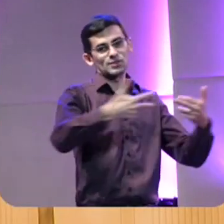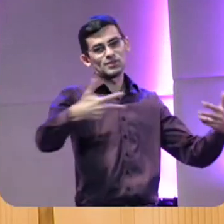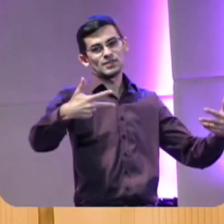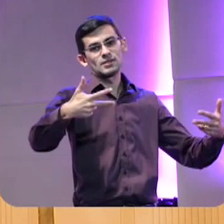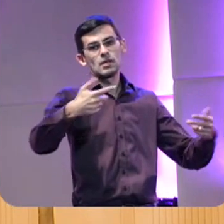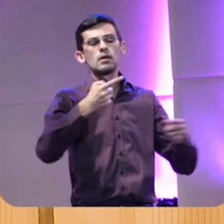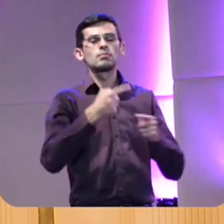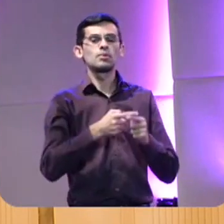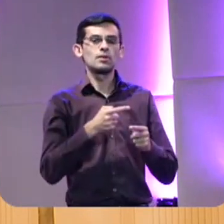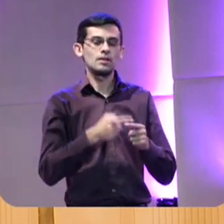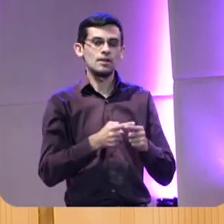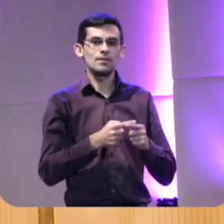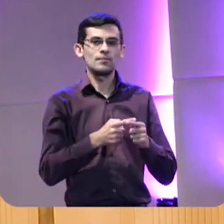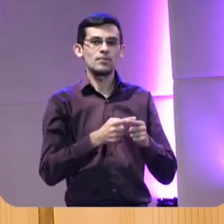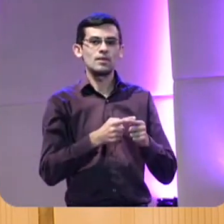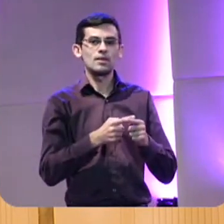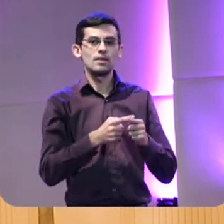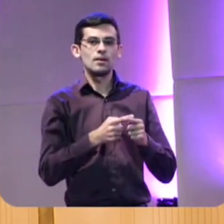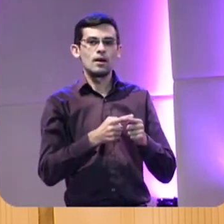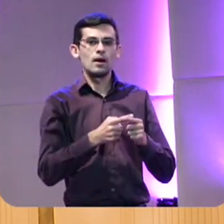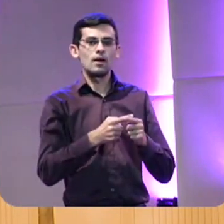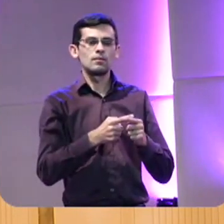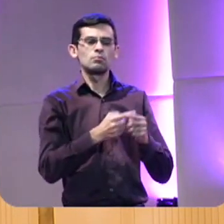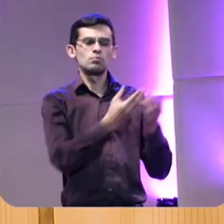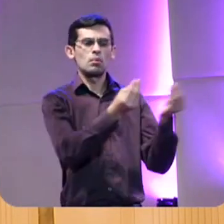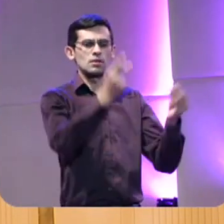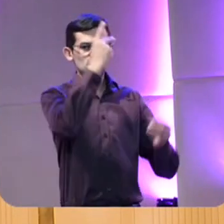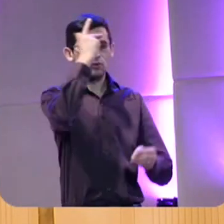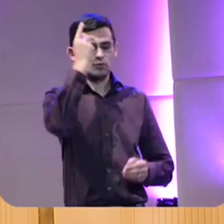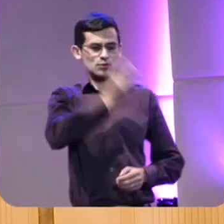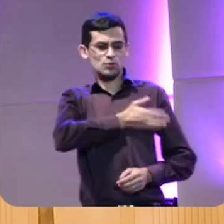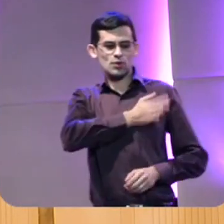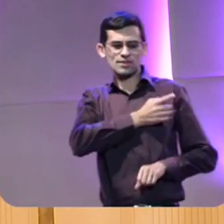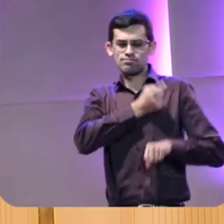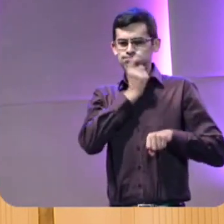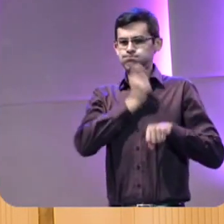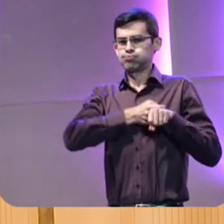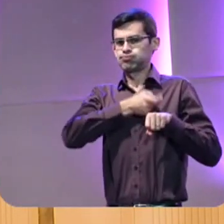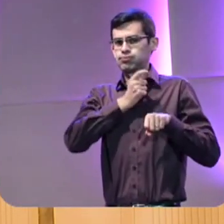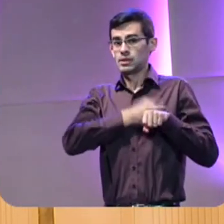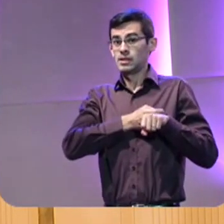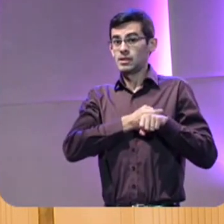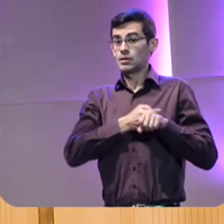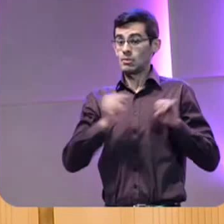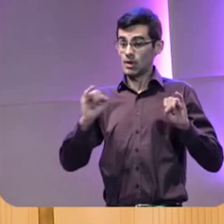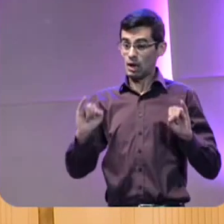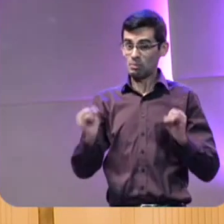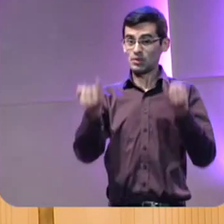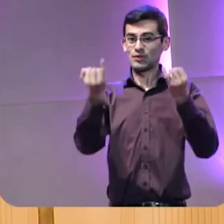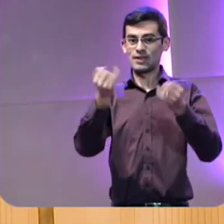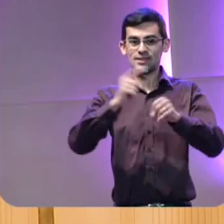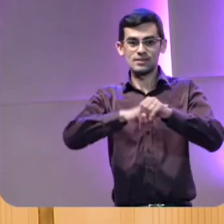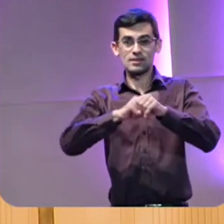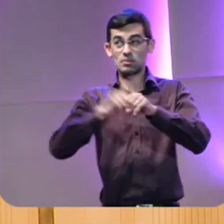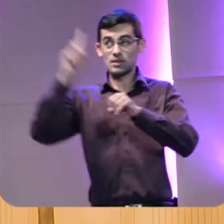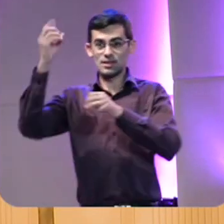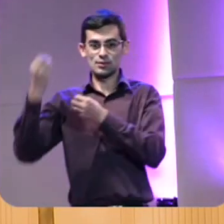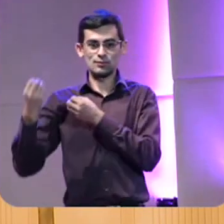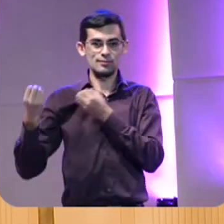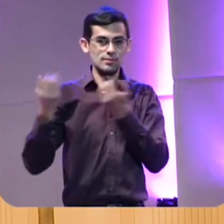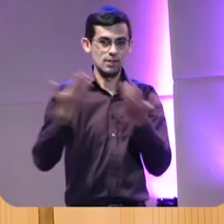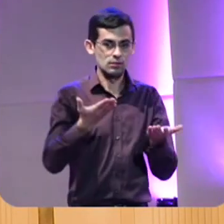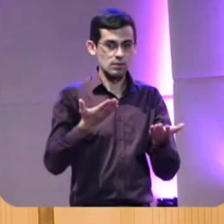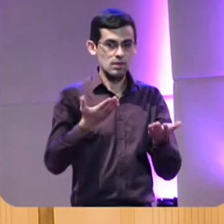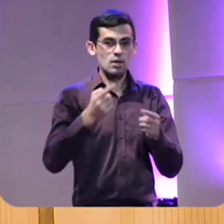porque não chegou no coração ainda de tanta gente. Então aproveita esse tempo que Deus está dando, porque